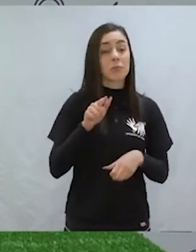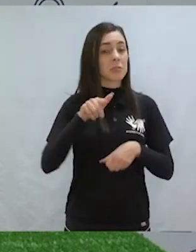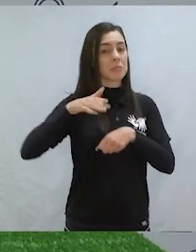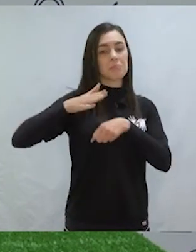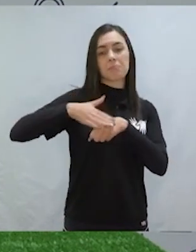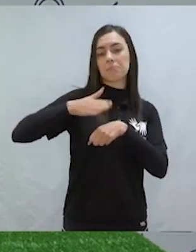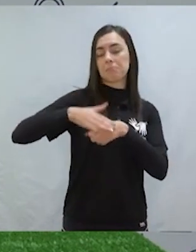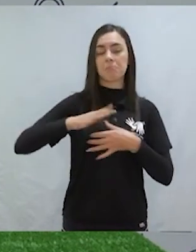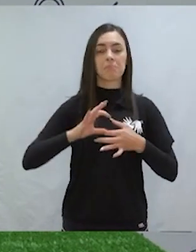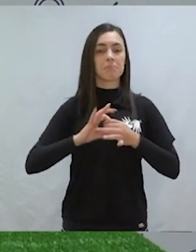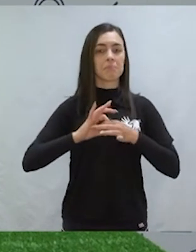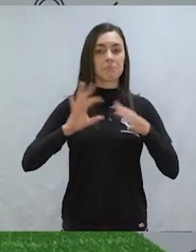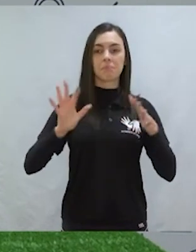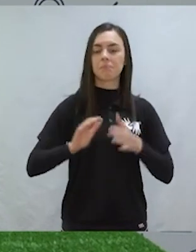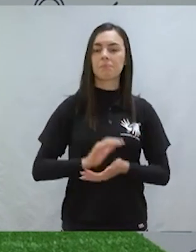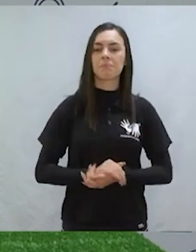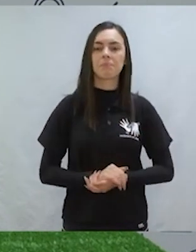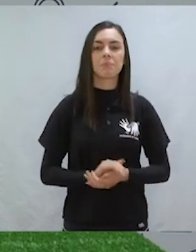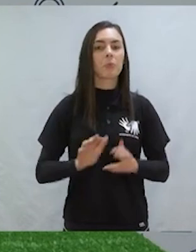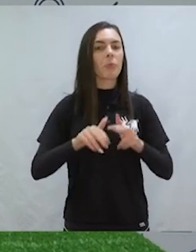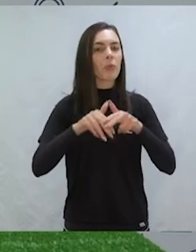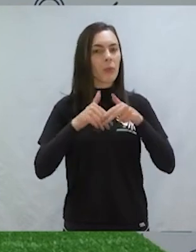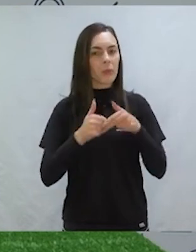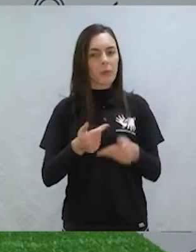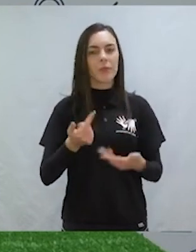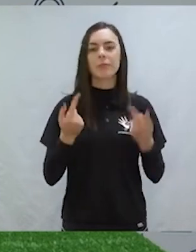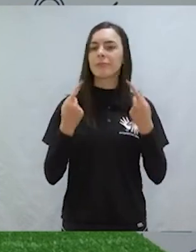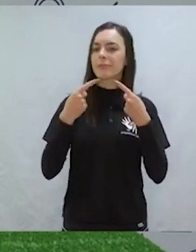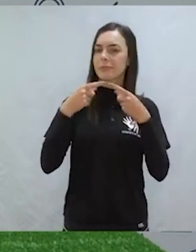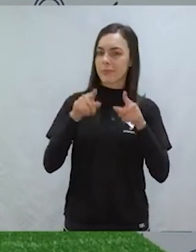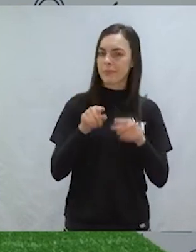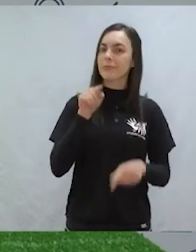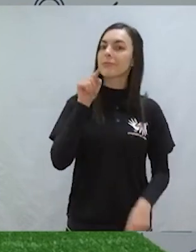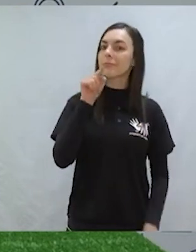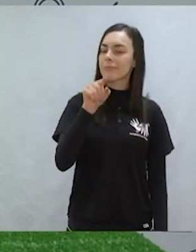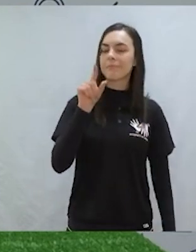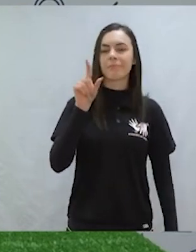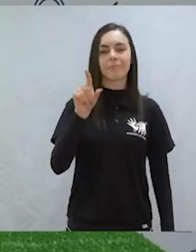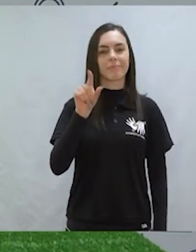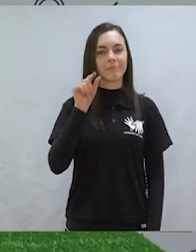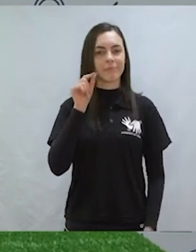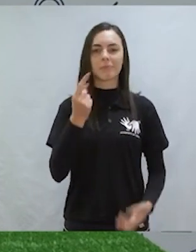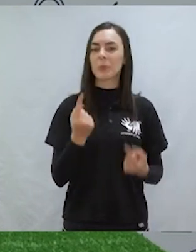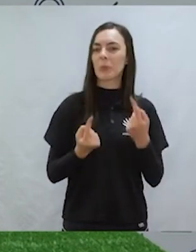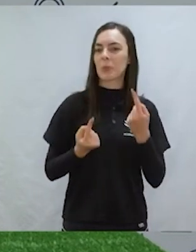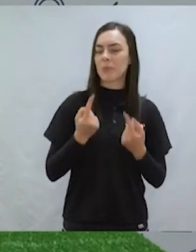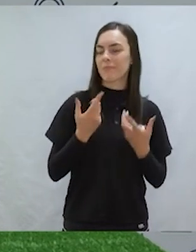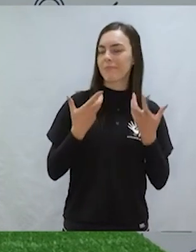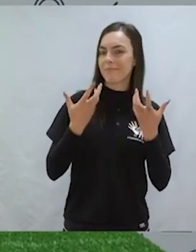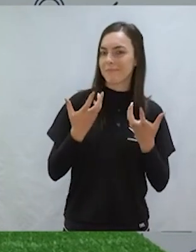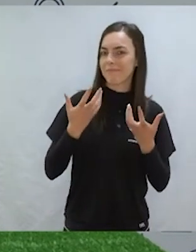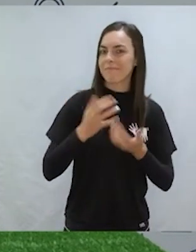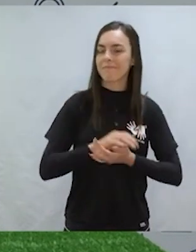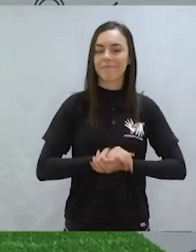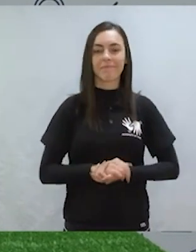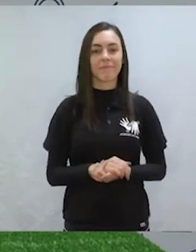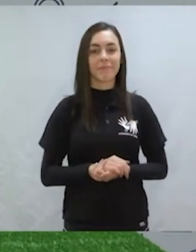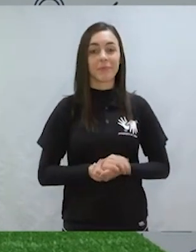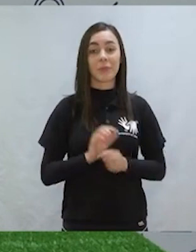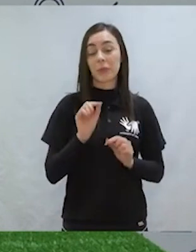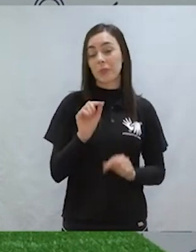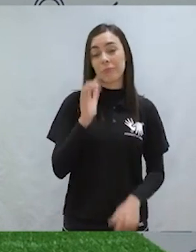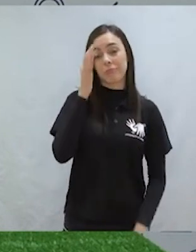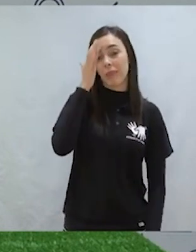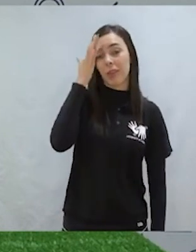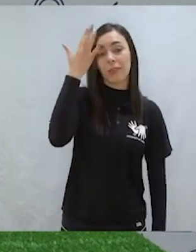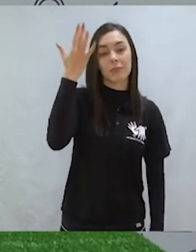com você, tá? Então, por isso que a professora deixou isso daí para você escolher o que você quer. E aquilo